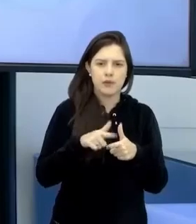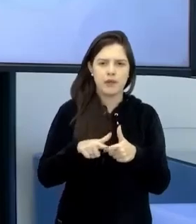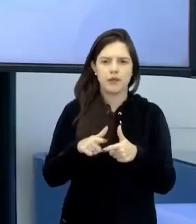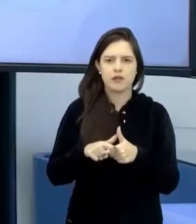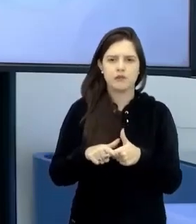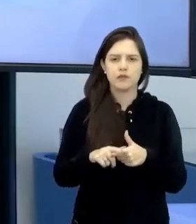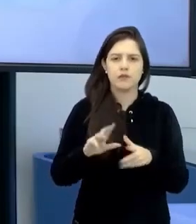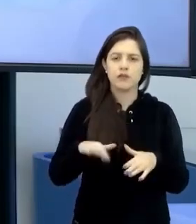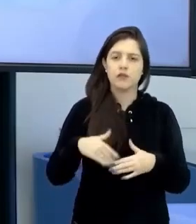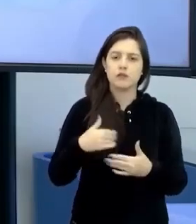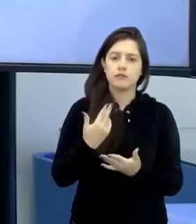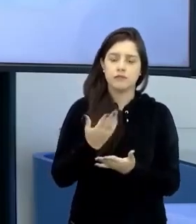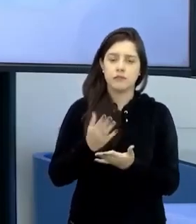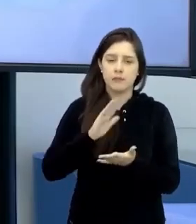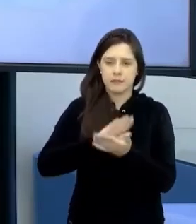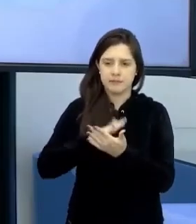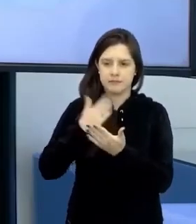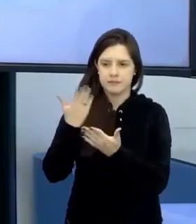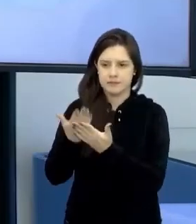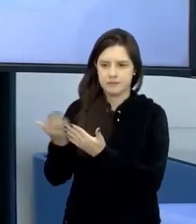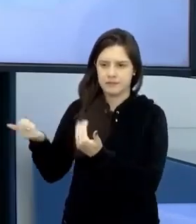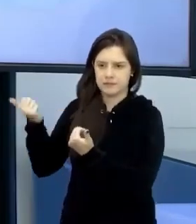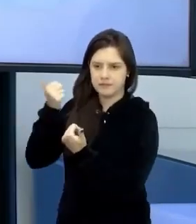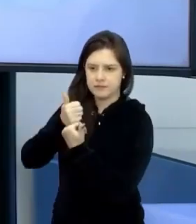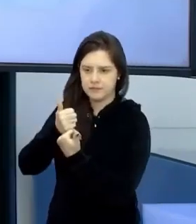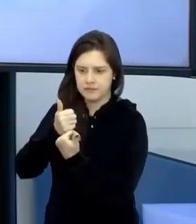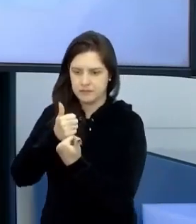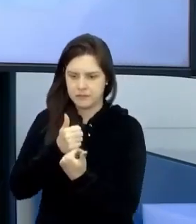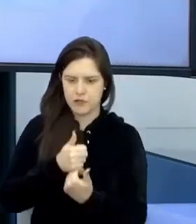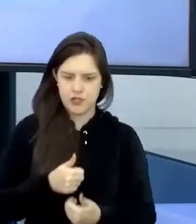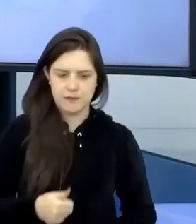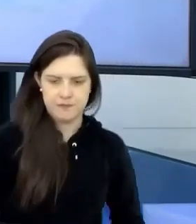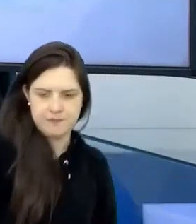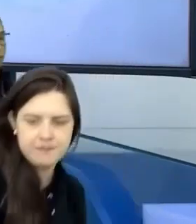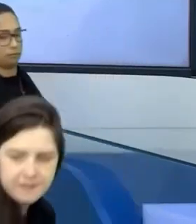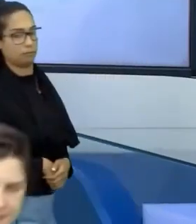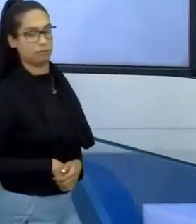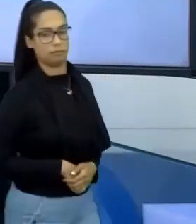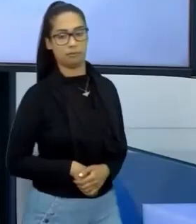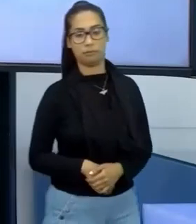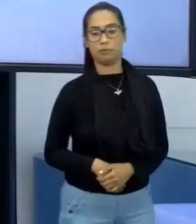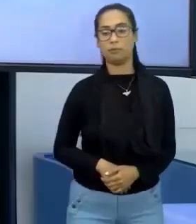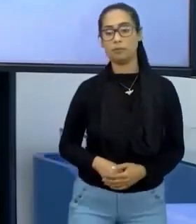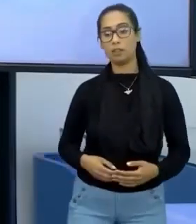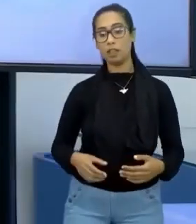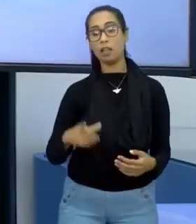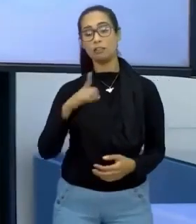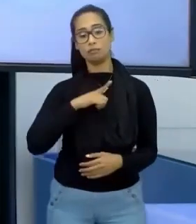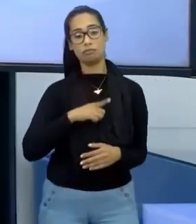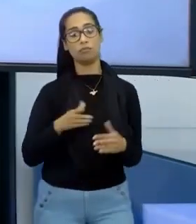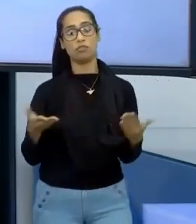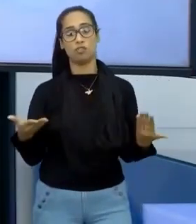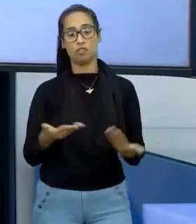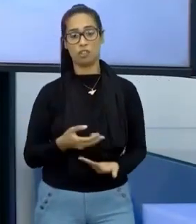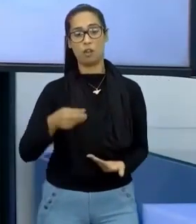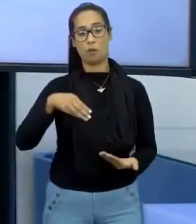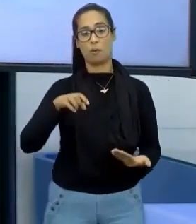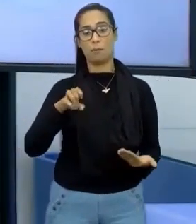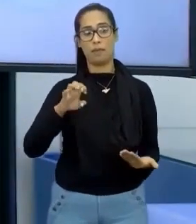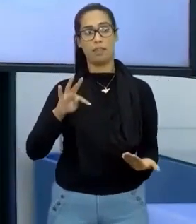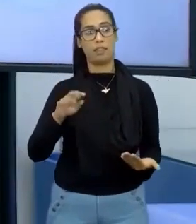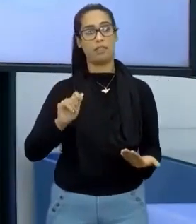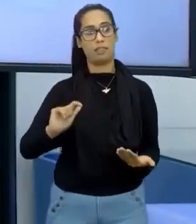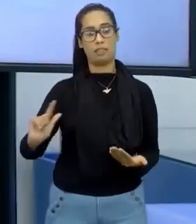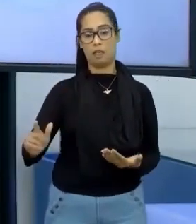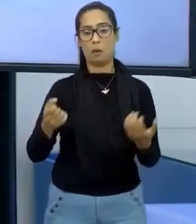e o cádmio passa, então, a poluir aquele meio ambiente. Ele é um metal pesado que também tem efeito acumulativo no